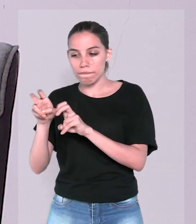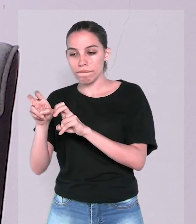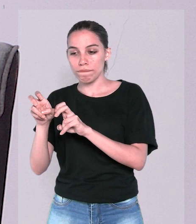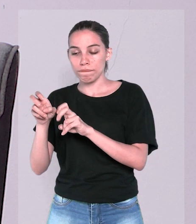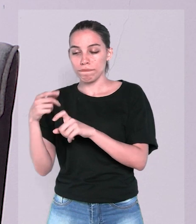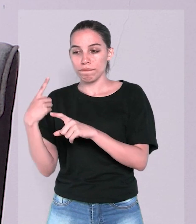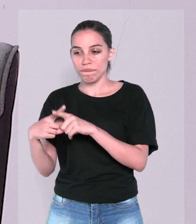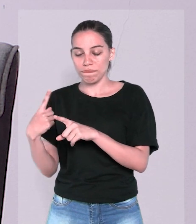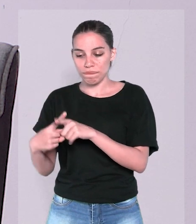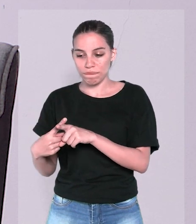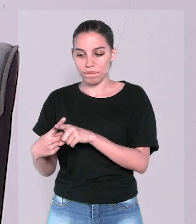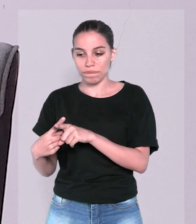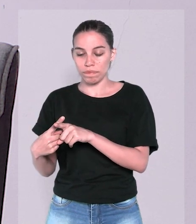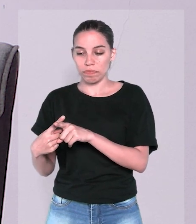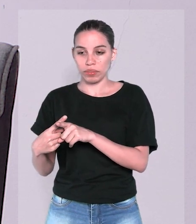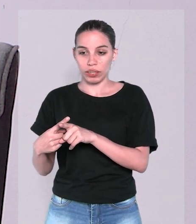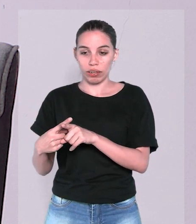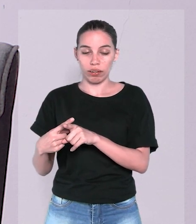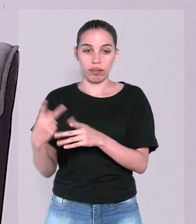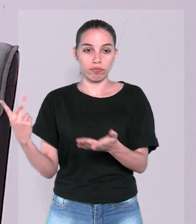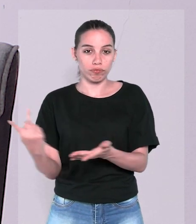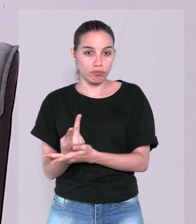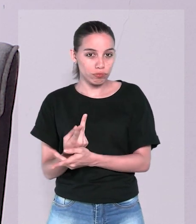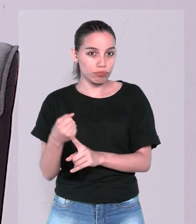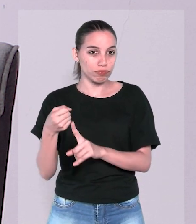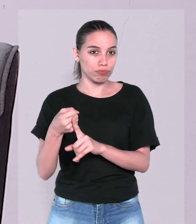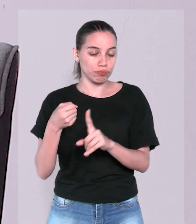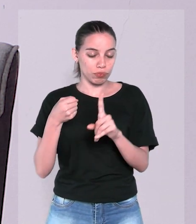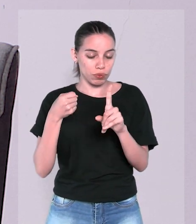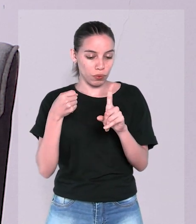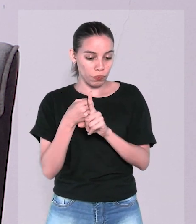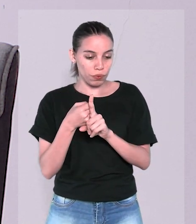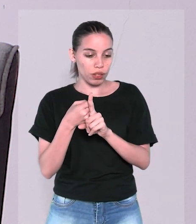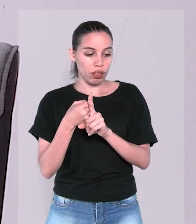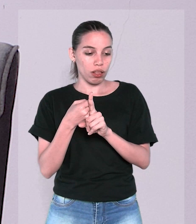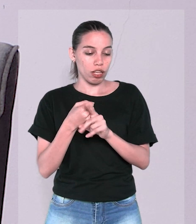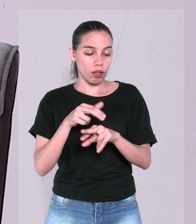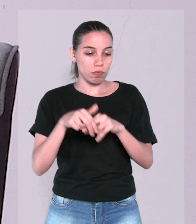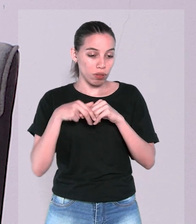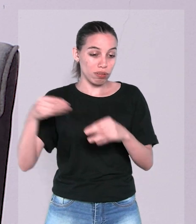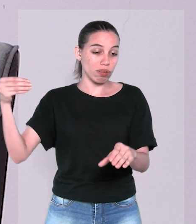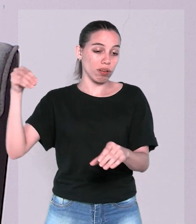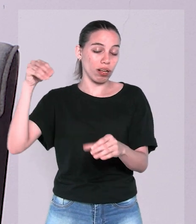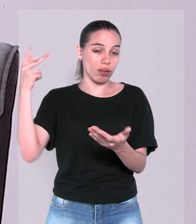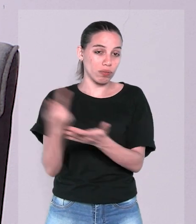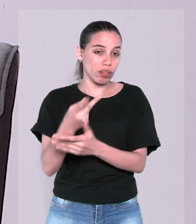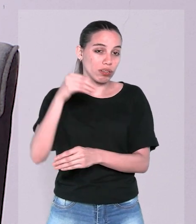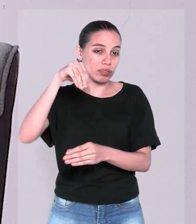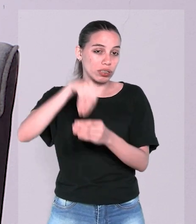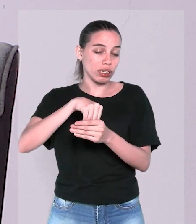ou elas violentam o diferente. Eu tenho visto que, no caso dos ataques às escolas, você